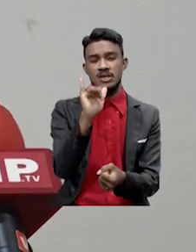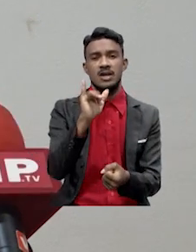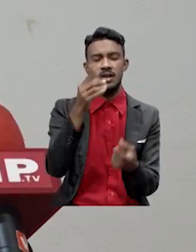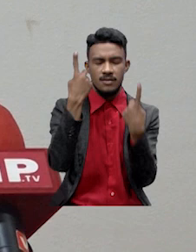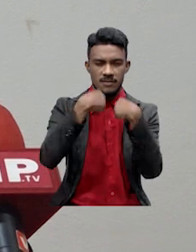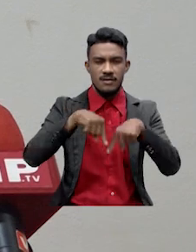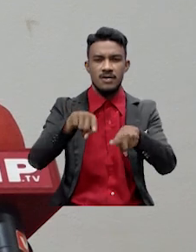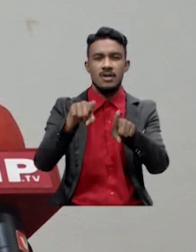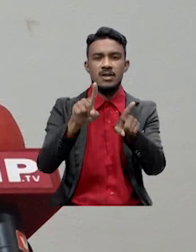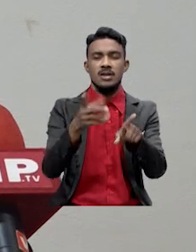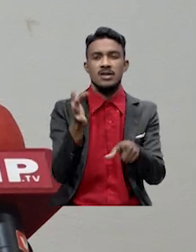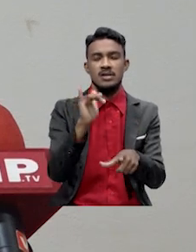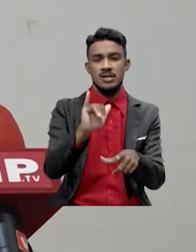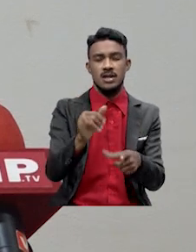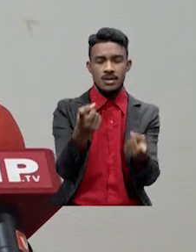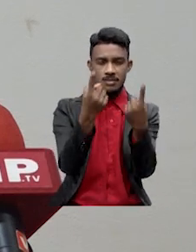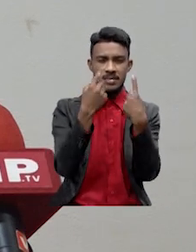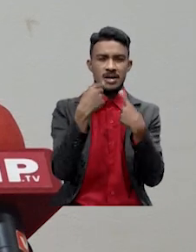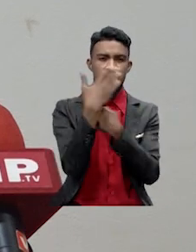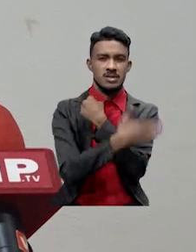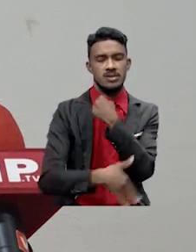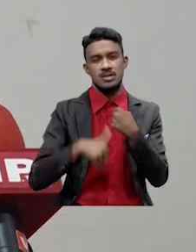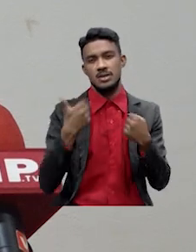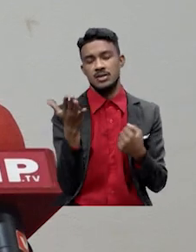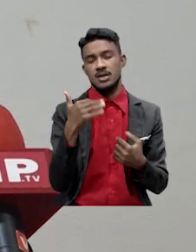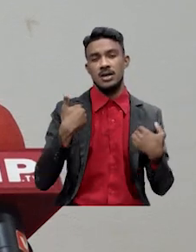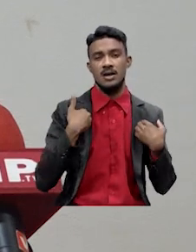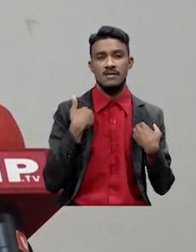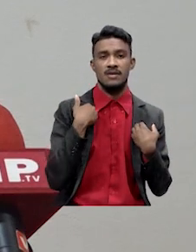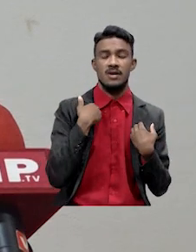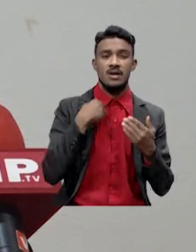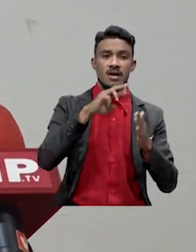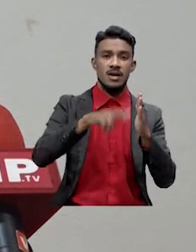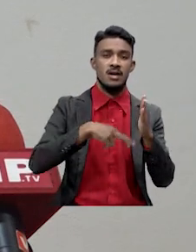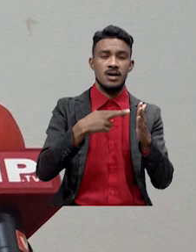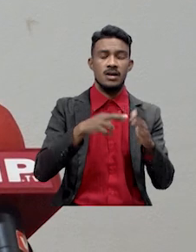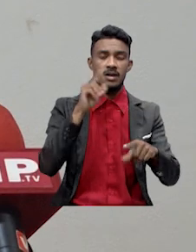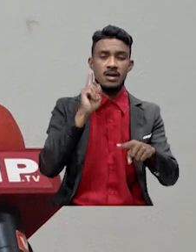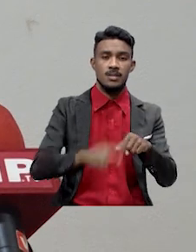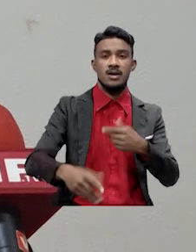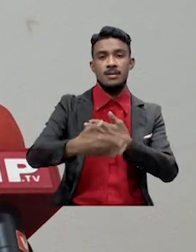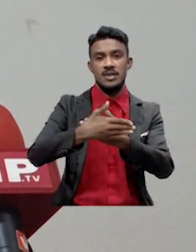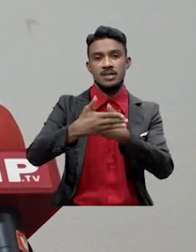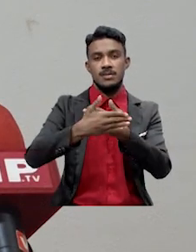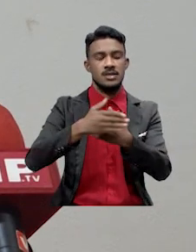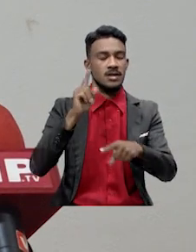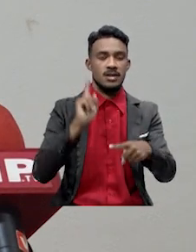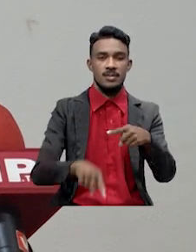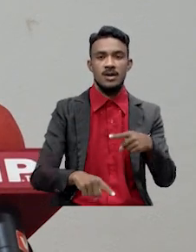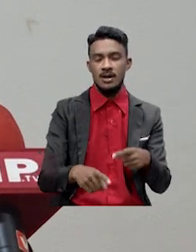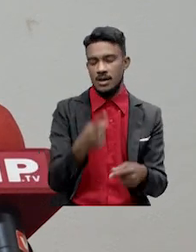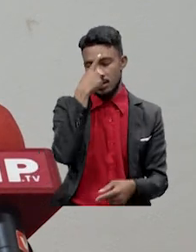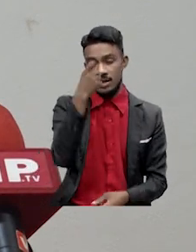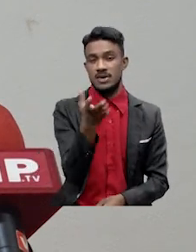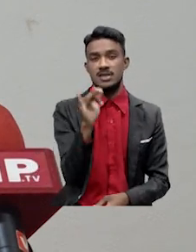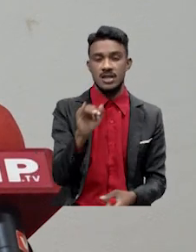nenê, se mais lirmo, se a regra, se para tu labele e a interação basic, também se a fila, nenê,